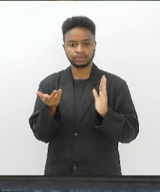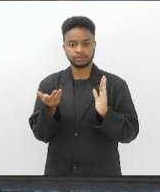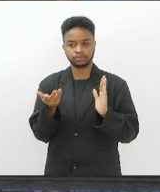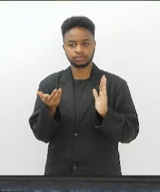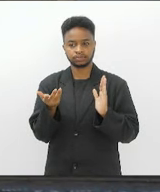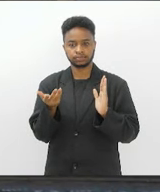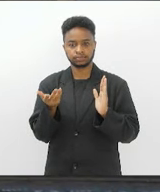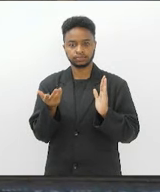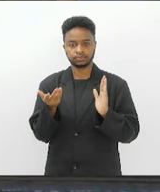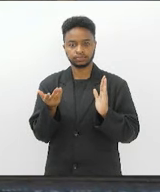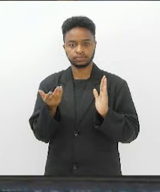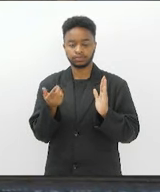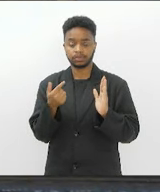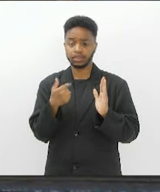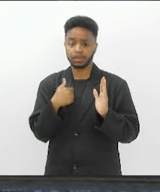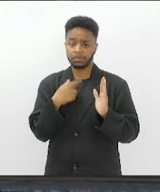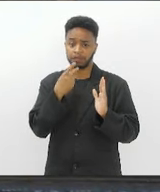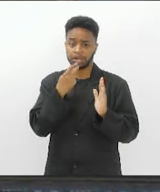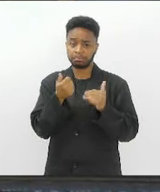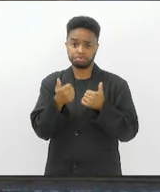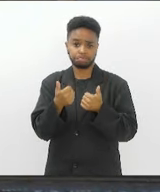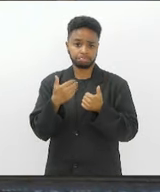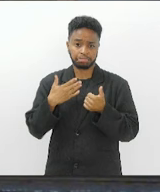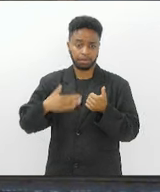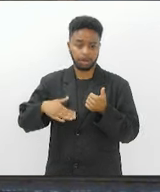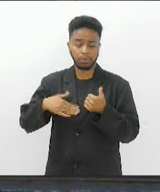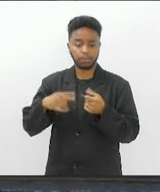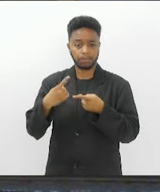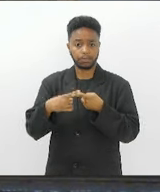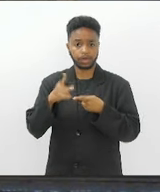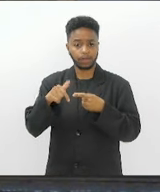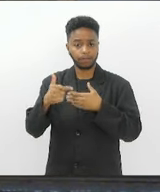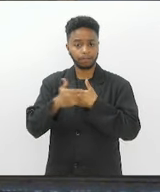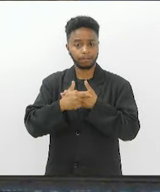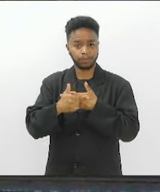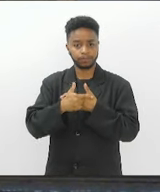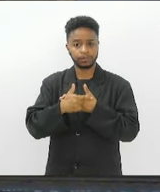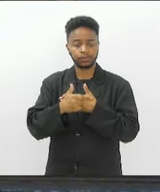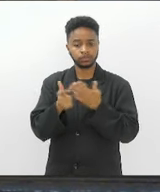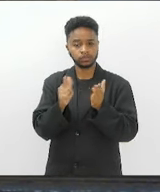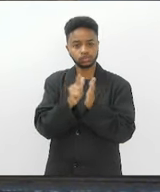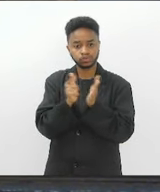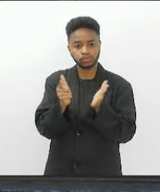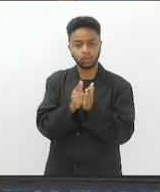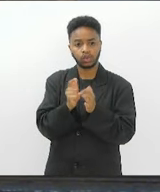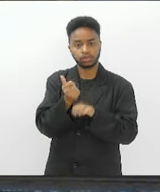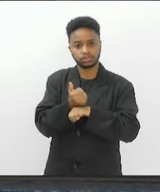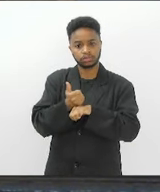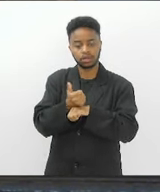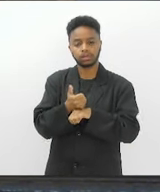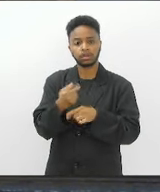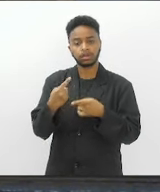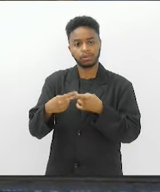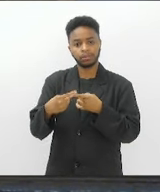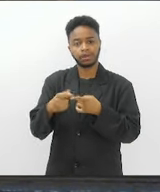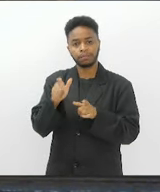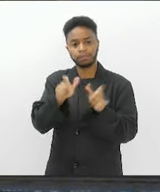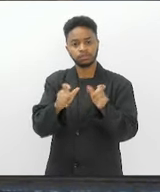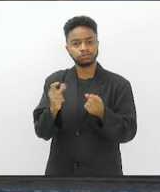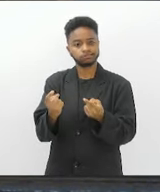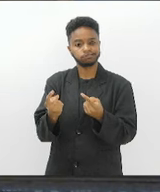e falo isso com muita tranquilidade, porque esse é o papel do jornalista, fui alvo de críticas.